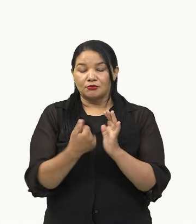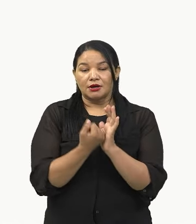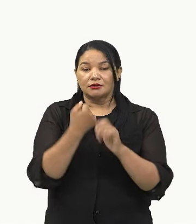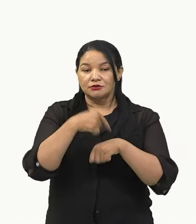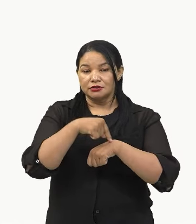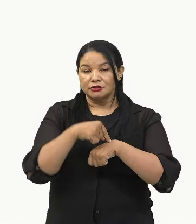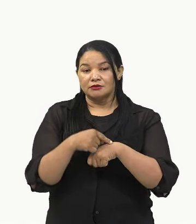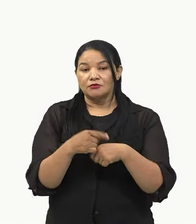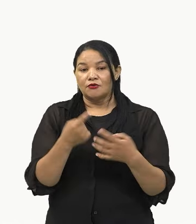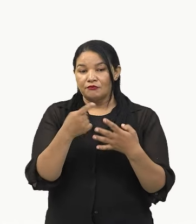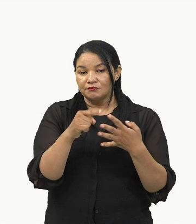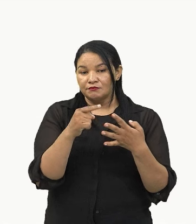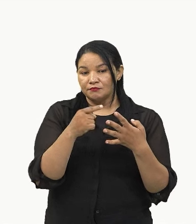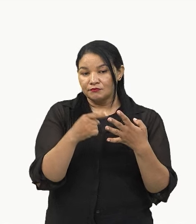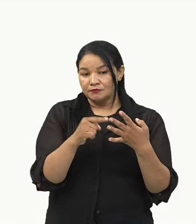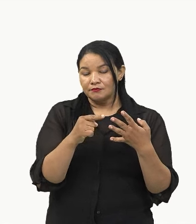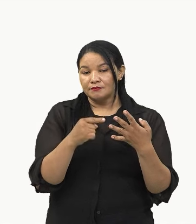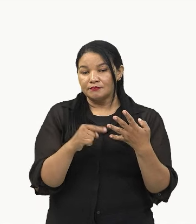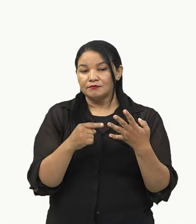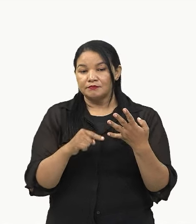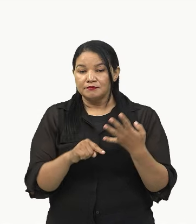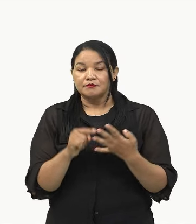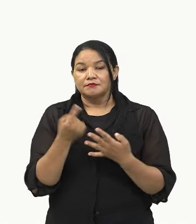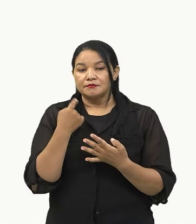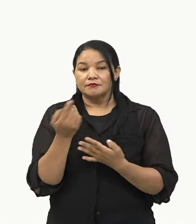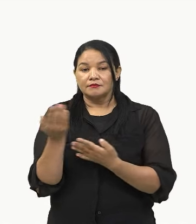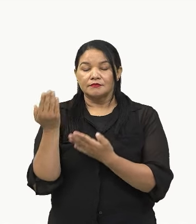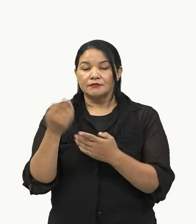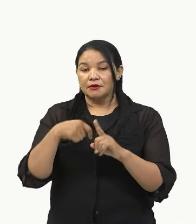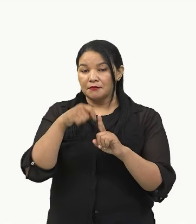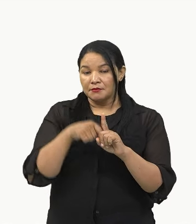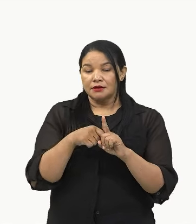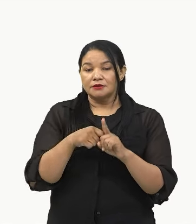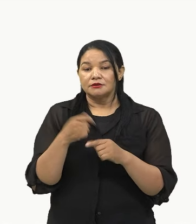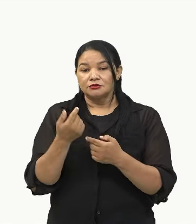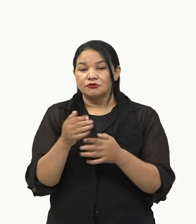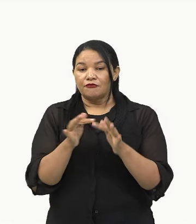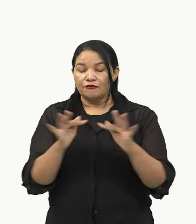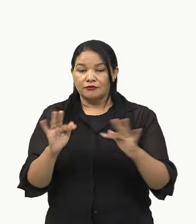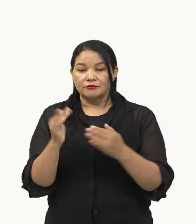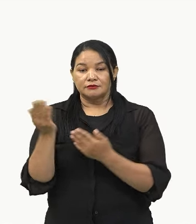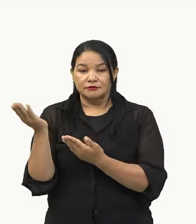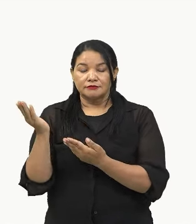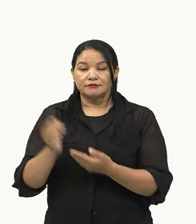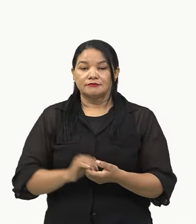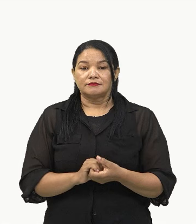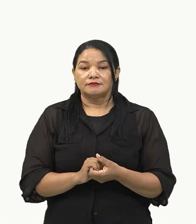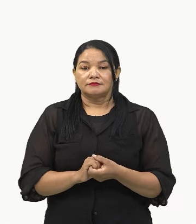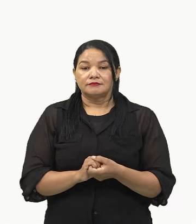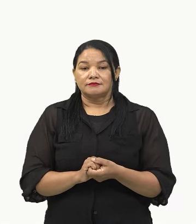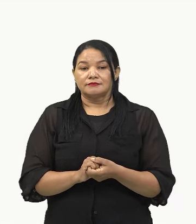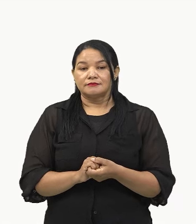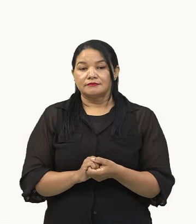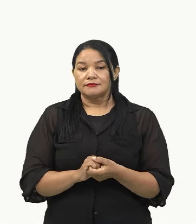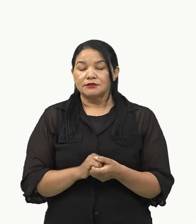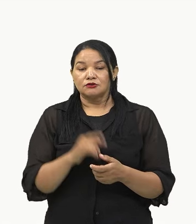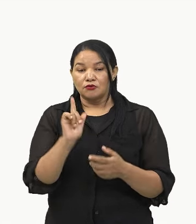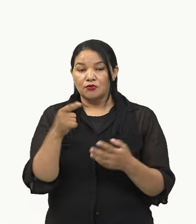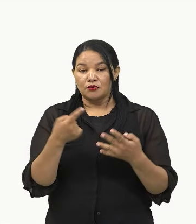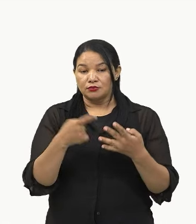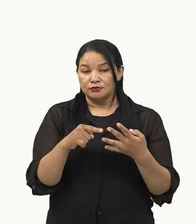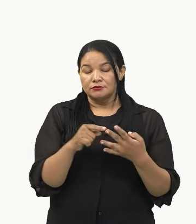mês, este ano. Então, este mês, Tiago ha empezado a hacer natação. Sempre,